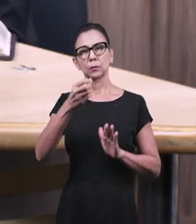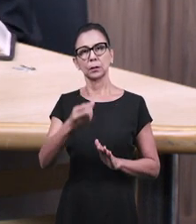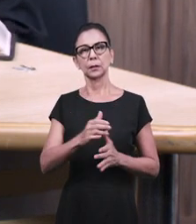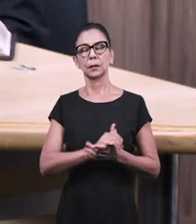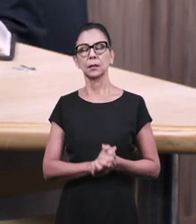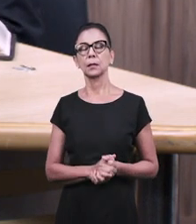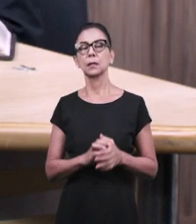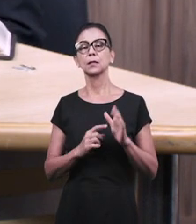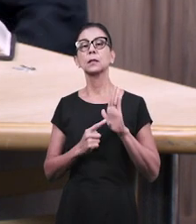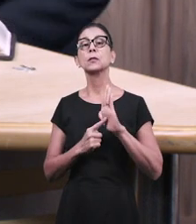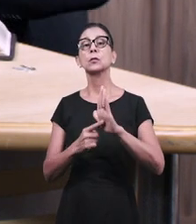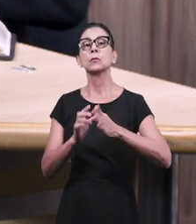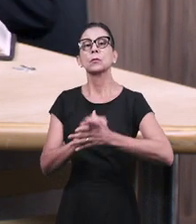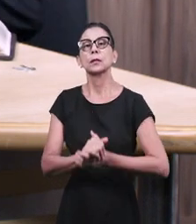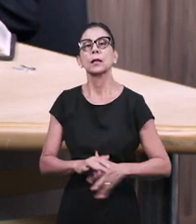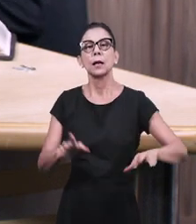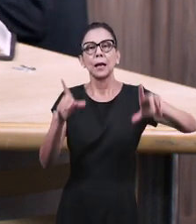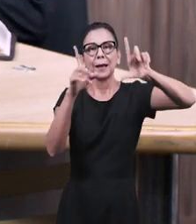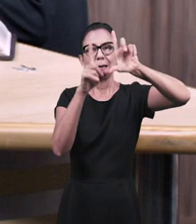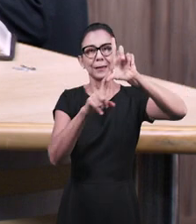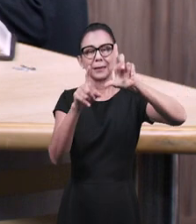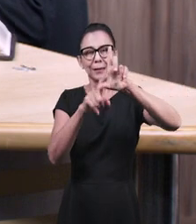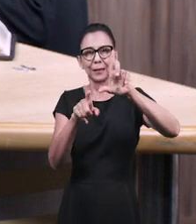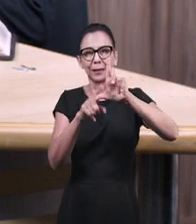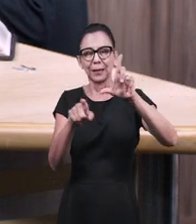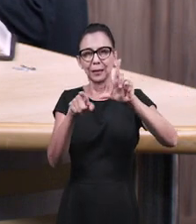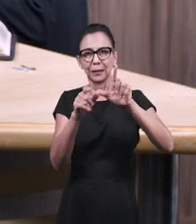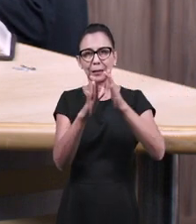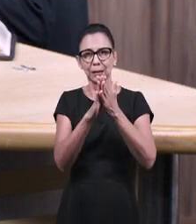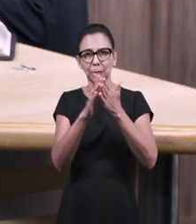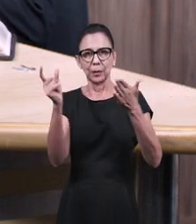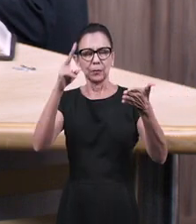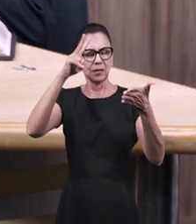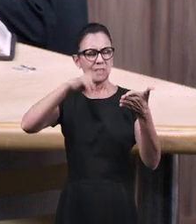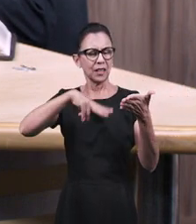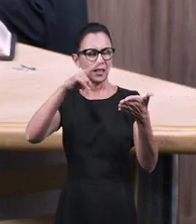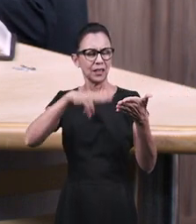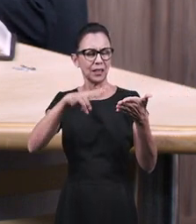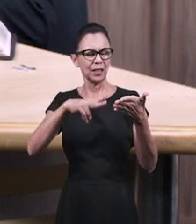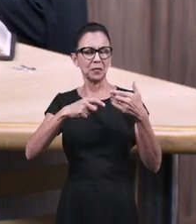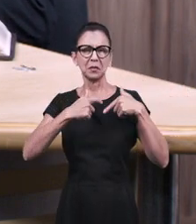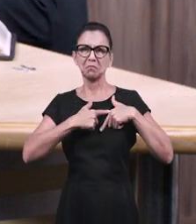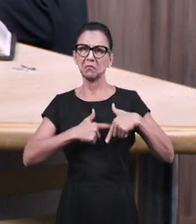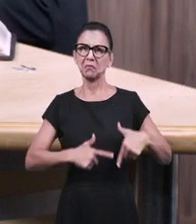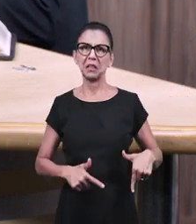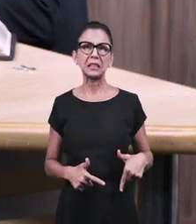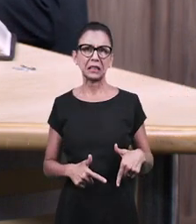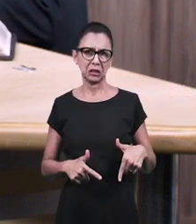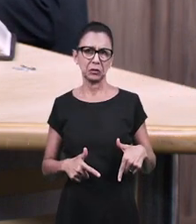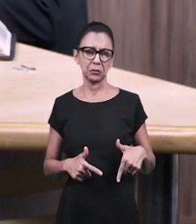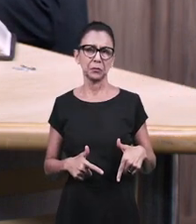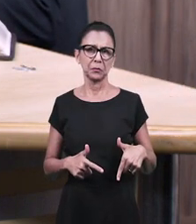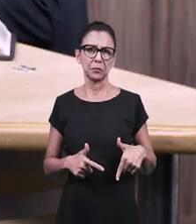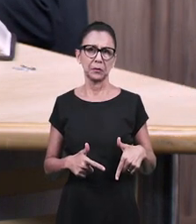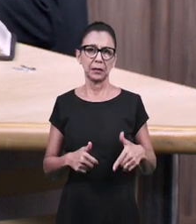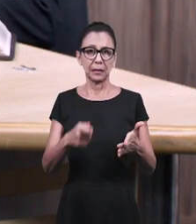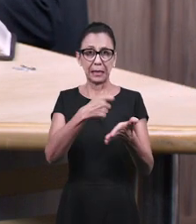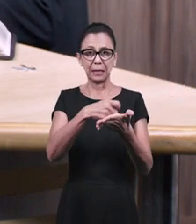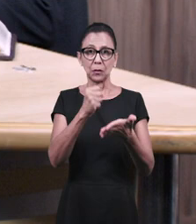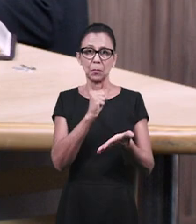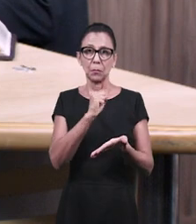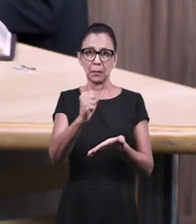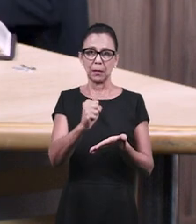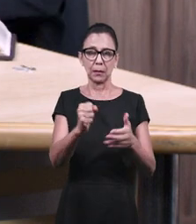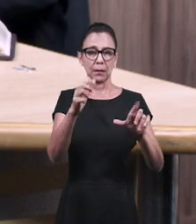letra mata e o espírito vivifica, né? Nós temos essas... Você estava falando que... deixa eu ver se eu